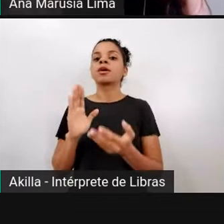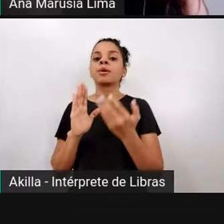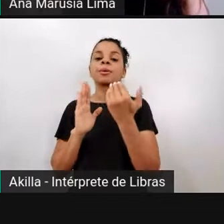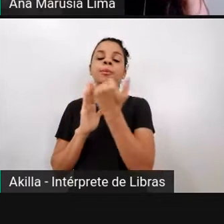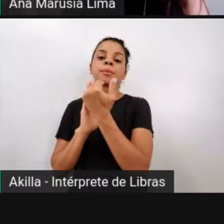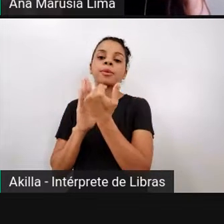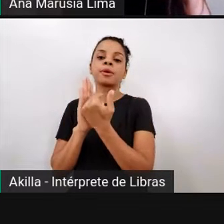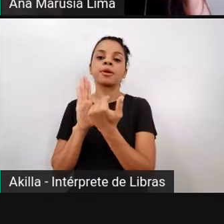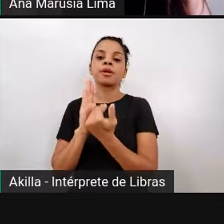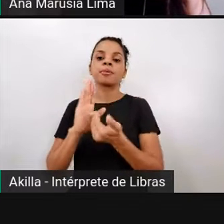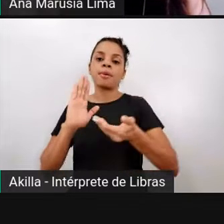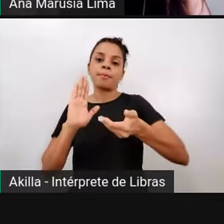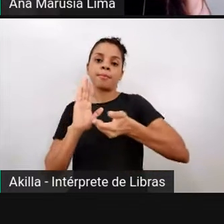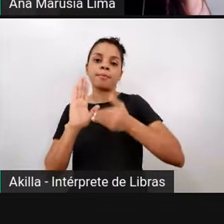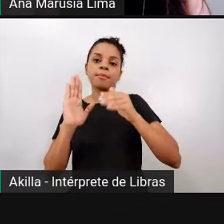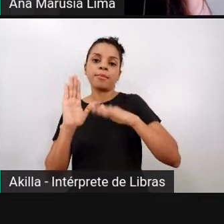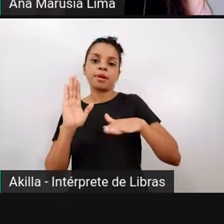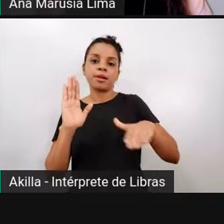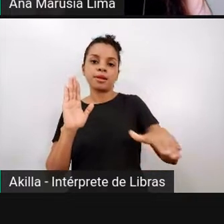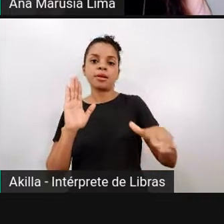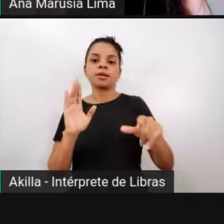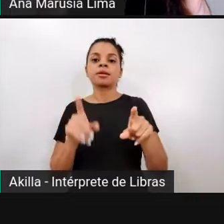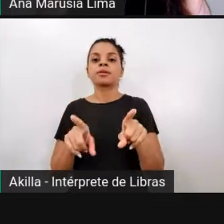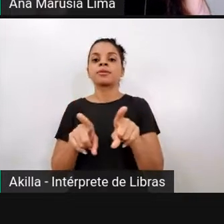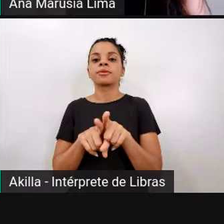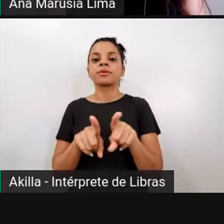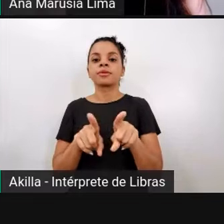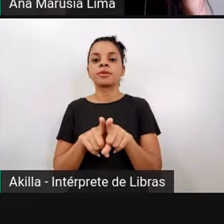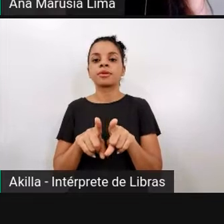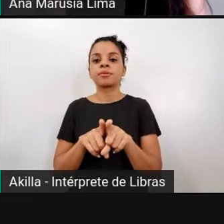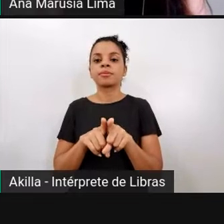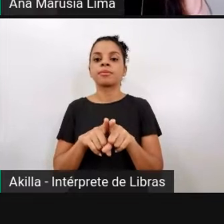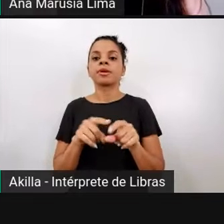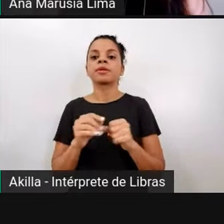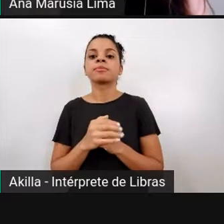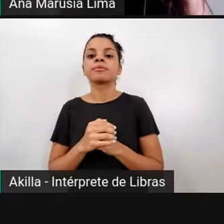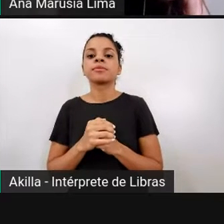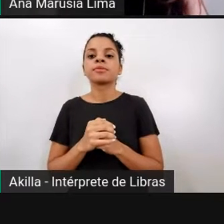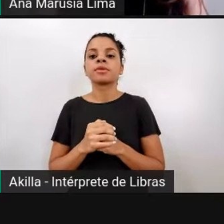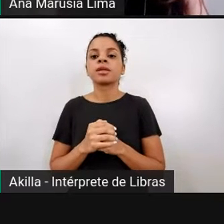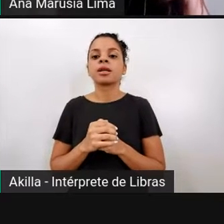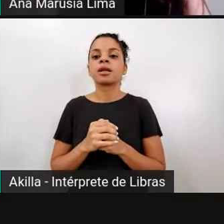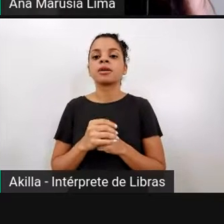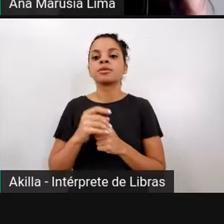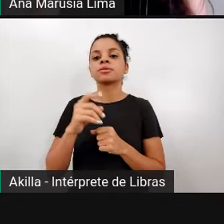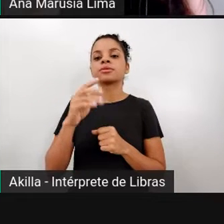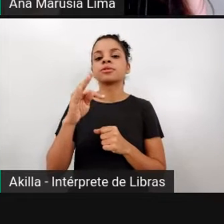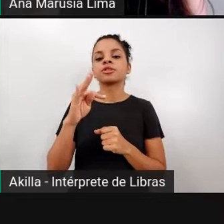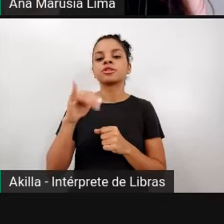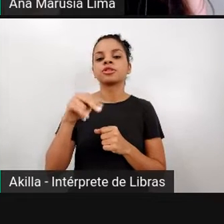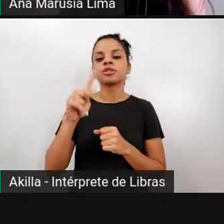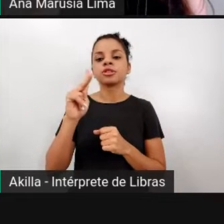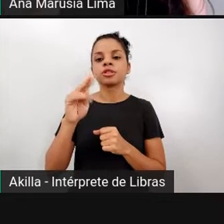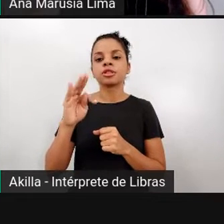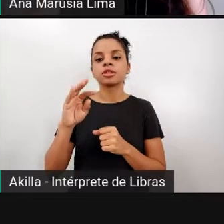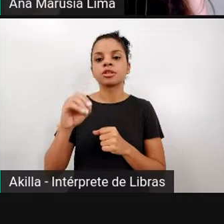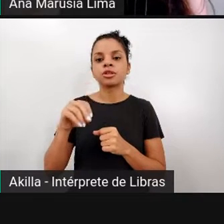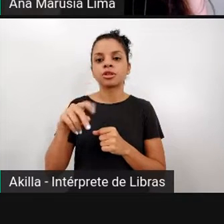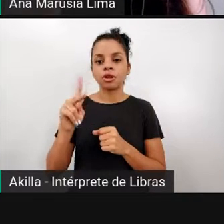a conta oficial da Câmara dos Deputados na plataforma TikTok, que está hospedada numa plataforma